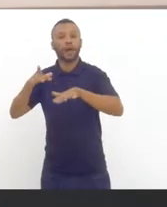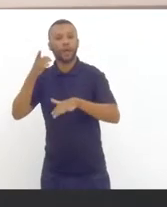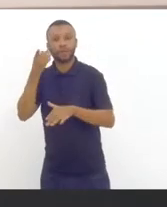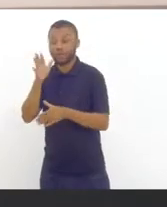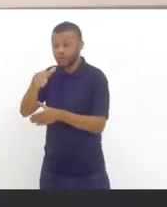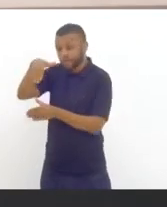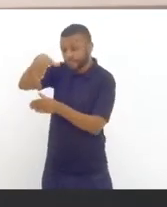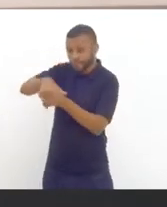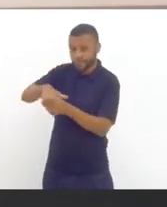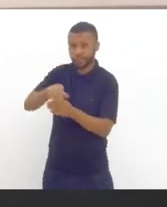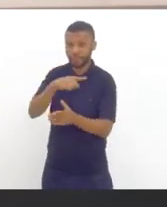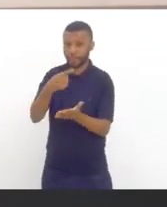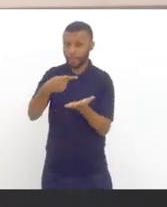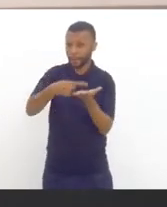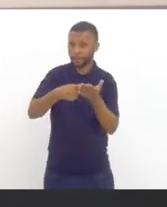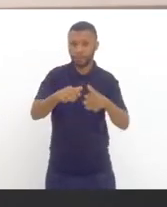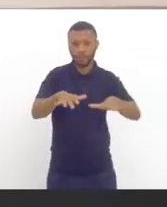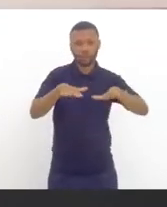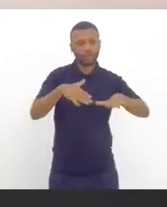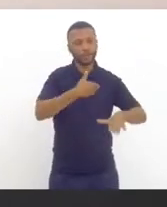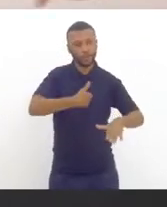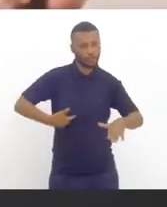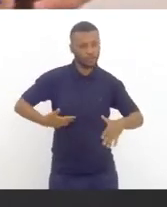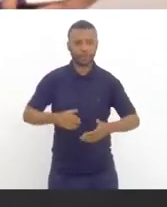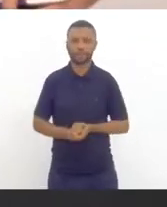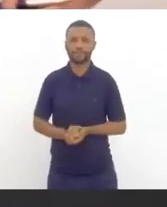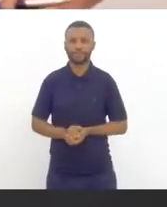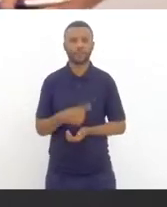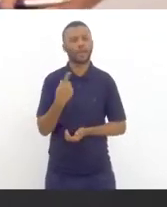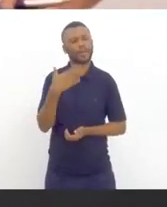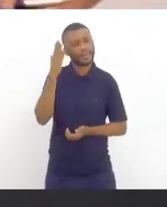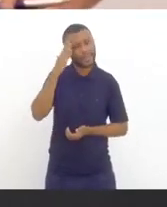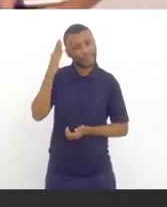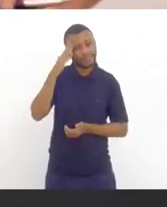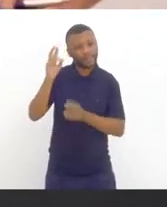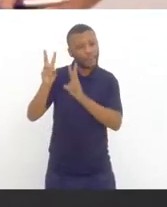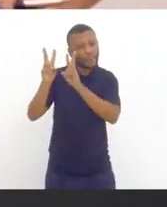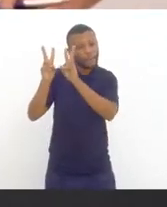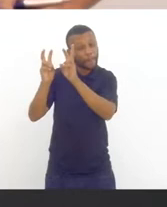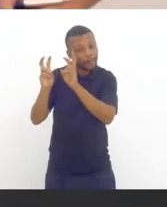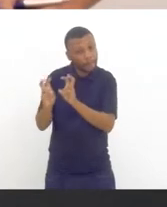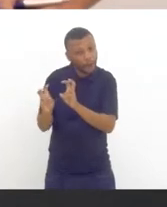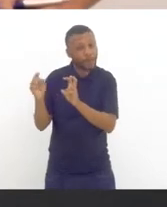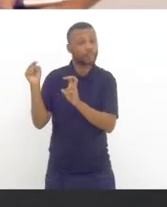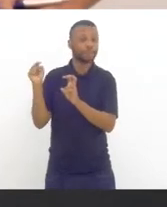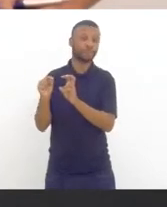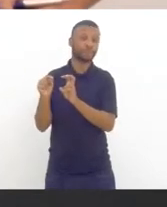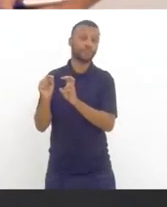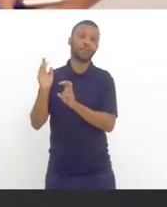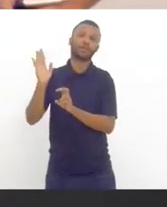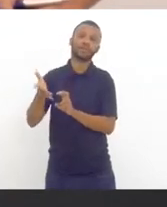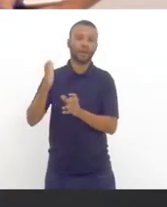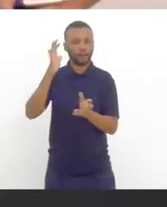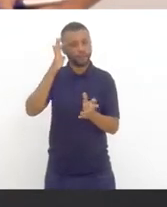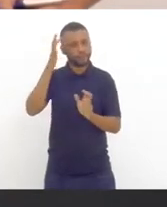aqui é audiência pública. Então, isso já, essa questão já ficou